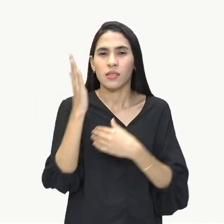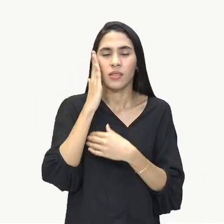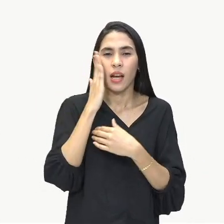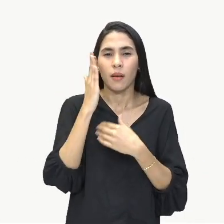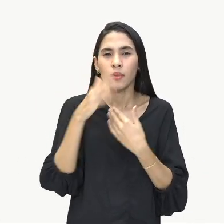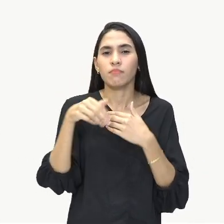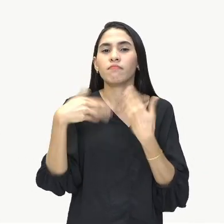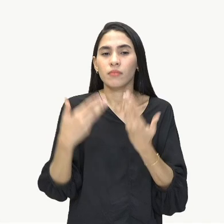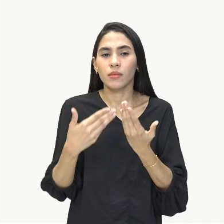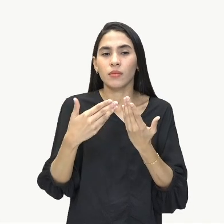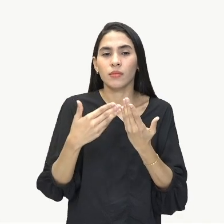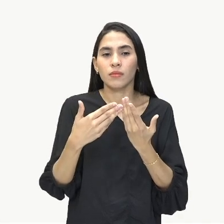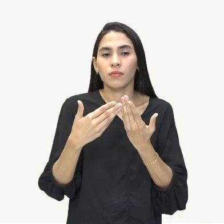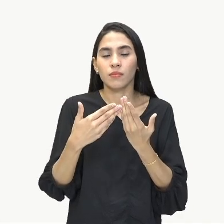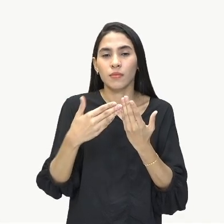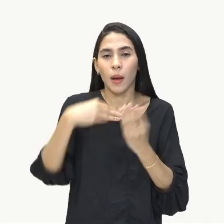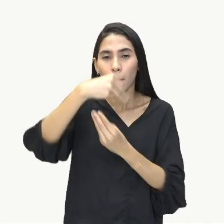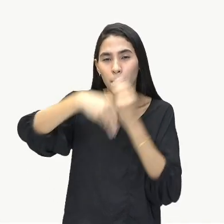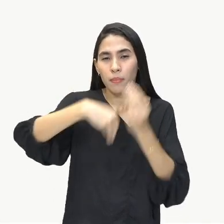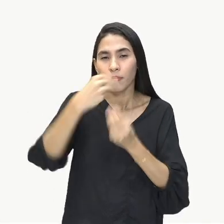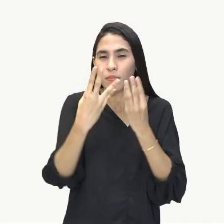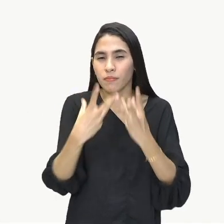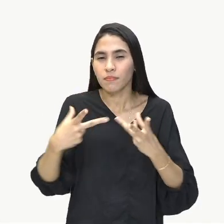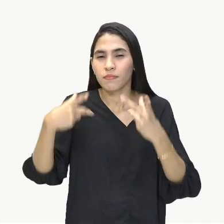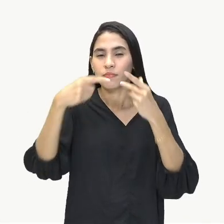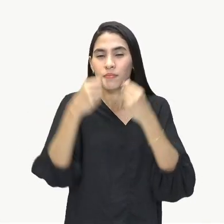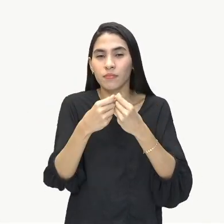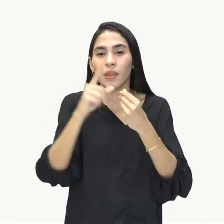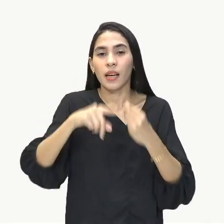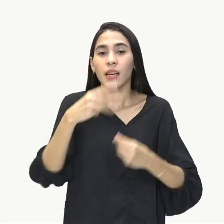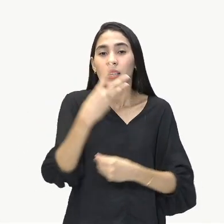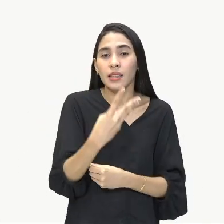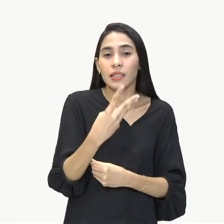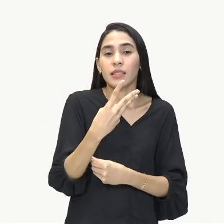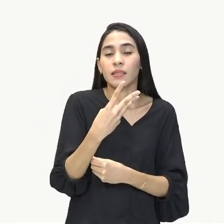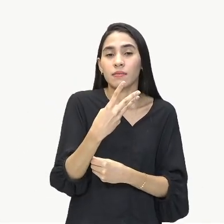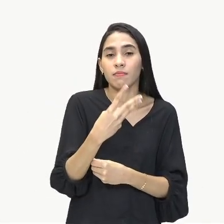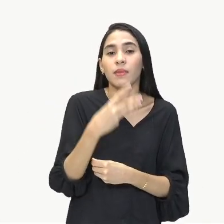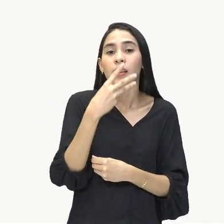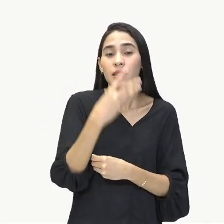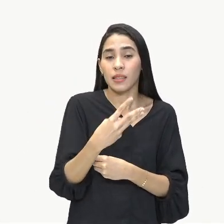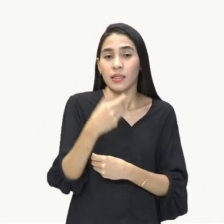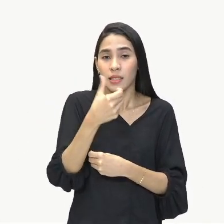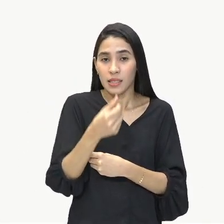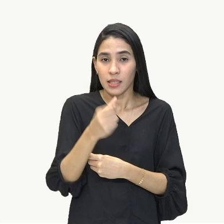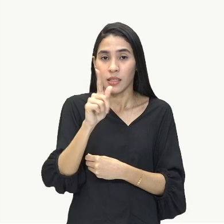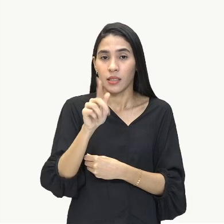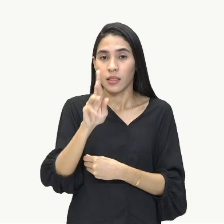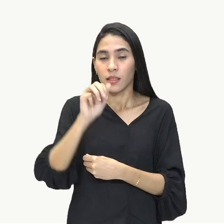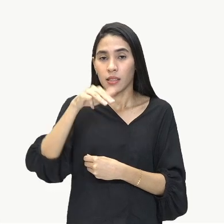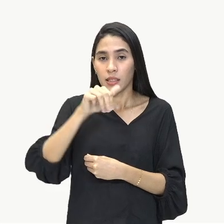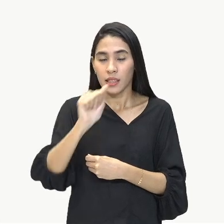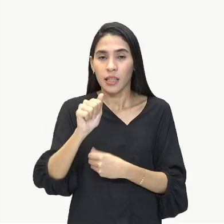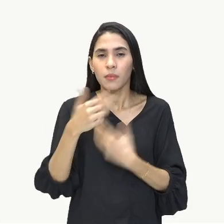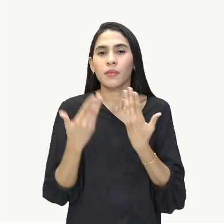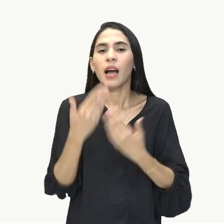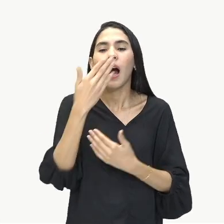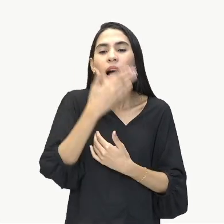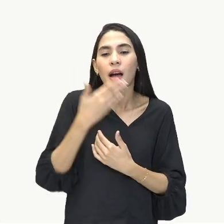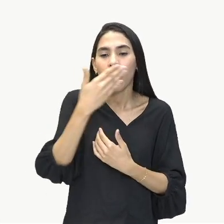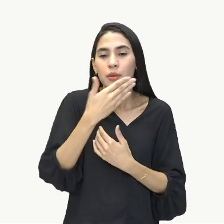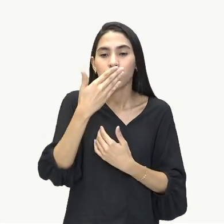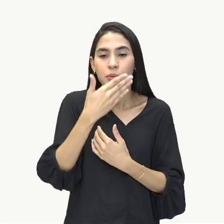a solubilidade dele aí para se dissolver total? É 36 gramas. E do açúcar?